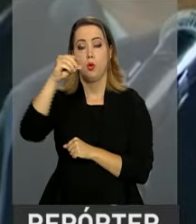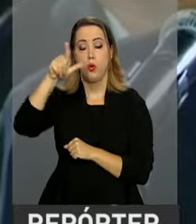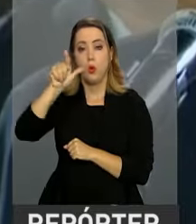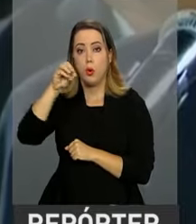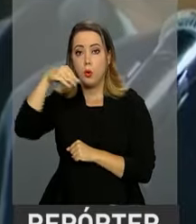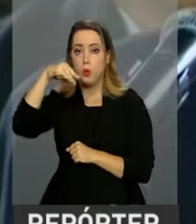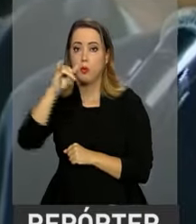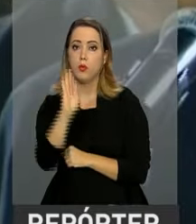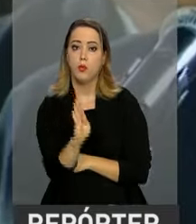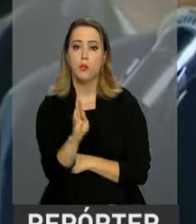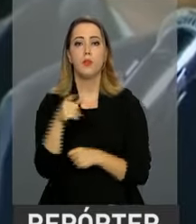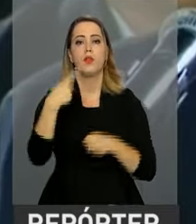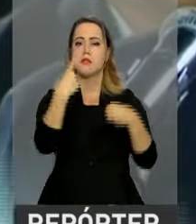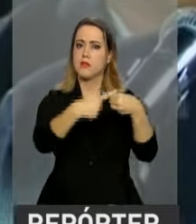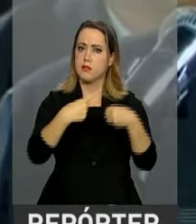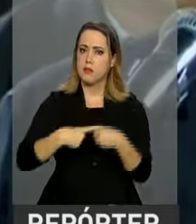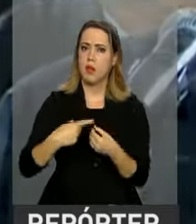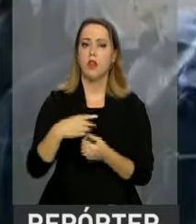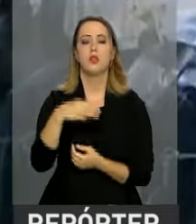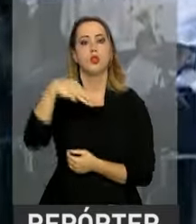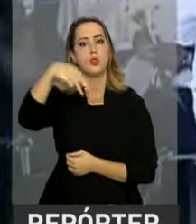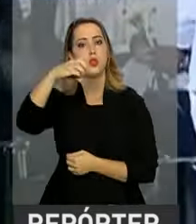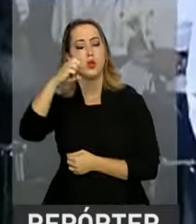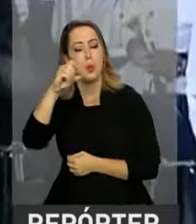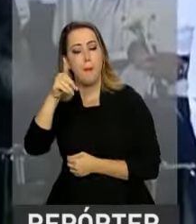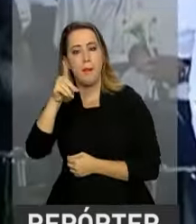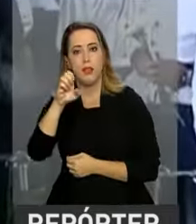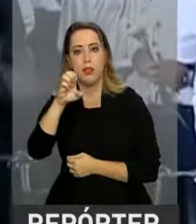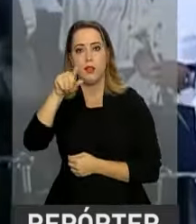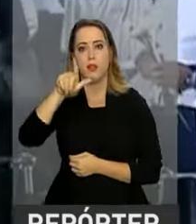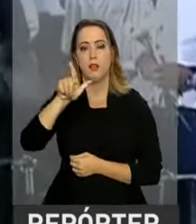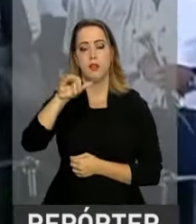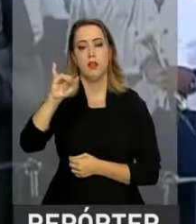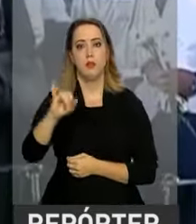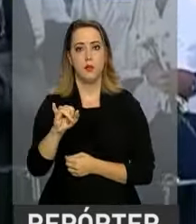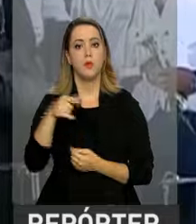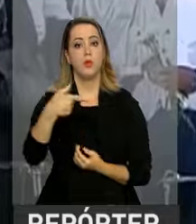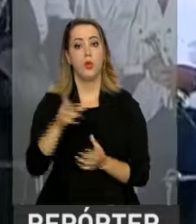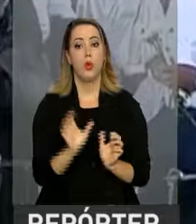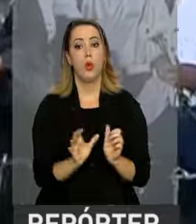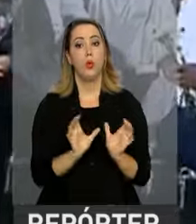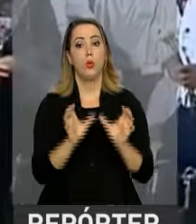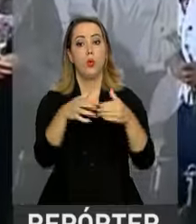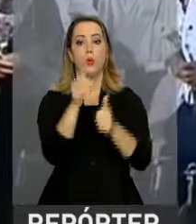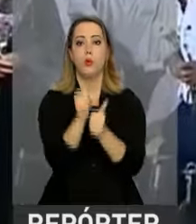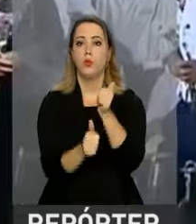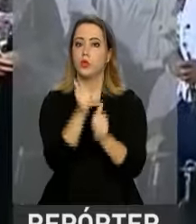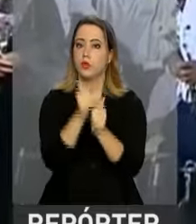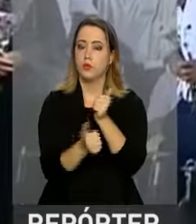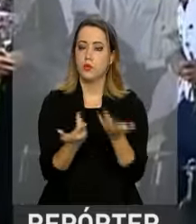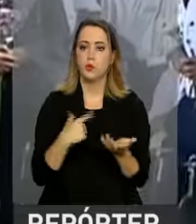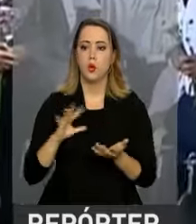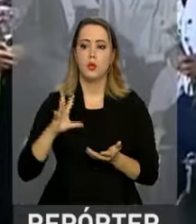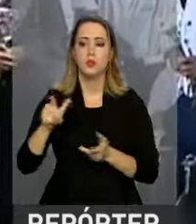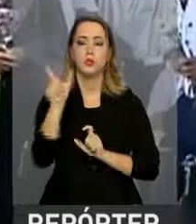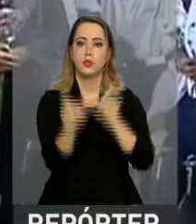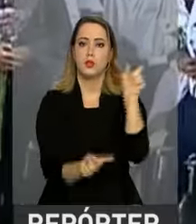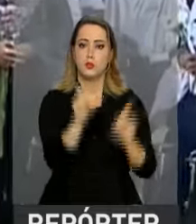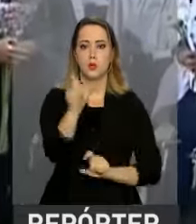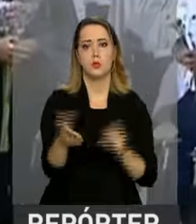Muchas gracias, Medellín. Esse Atlético Nacional. Muchas gracias a toda a gente que aqui